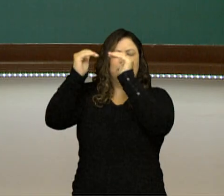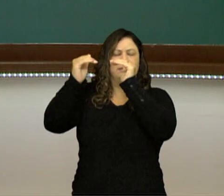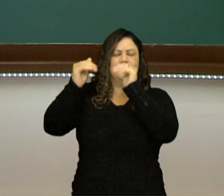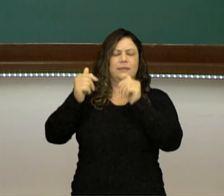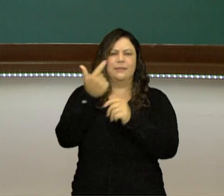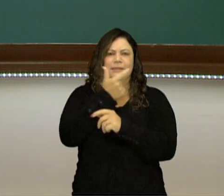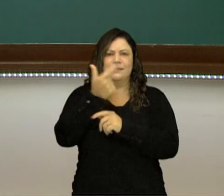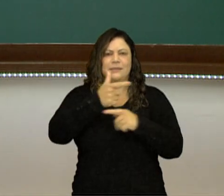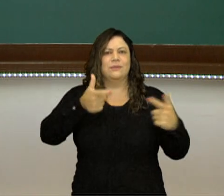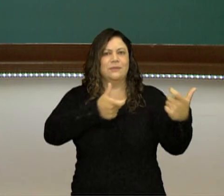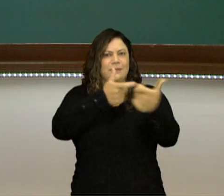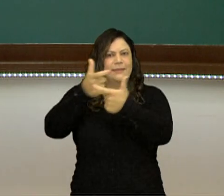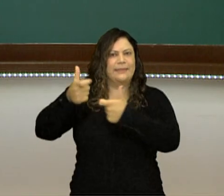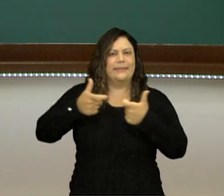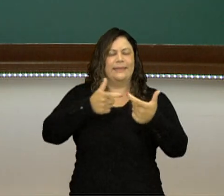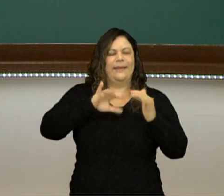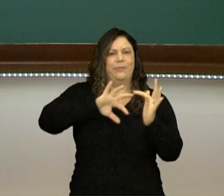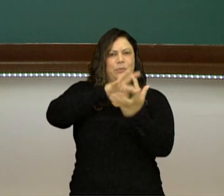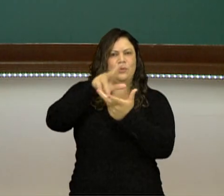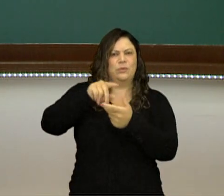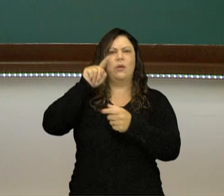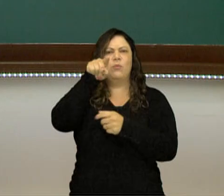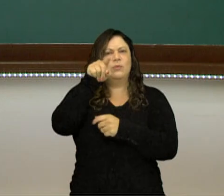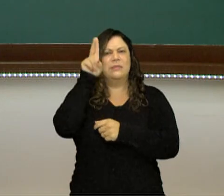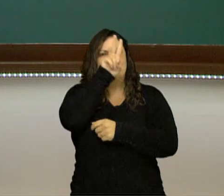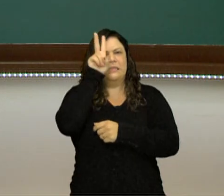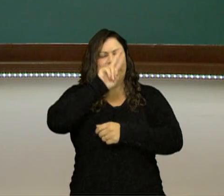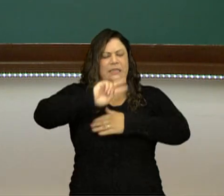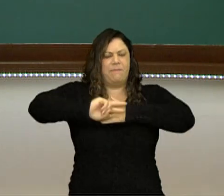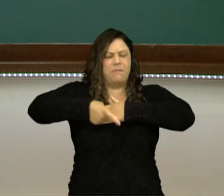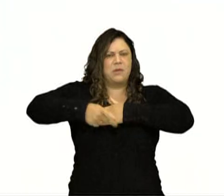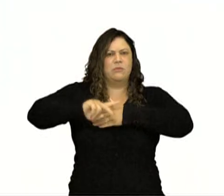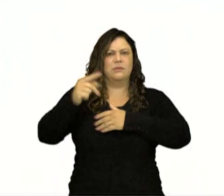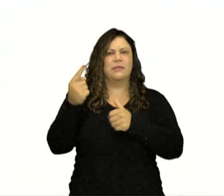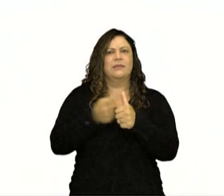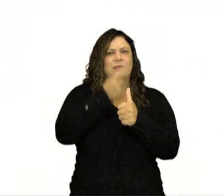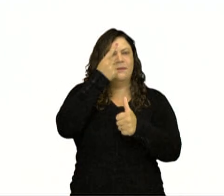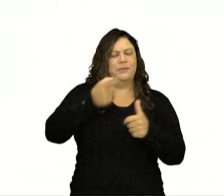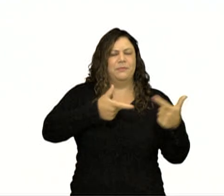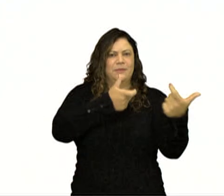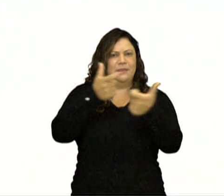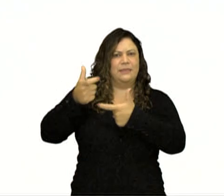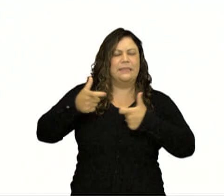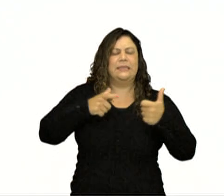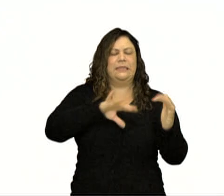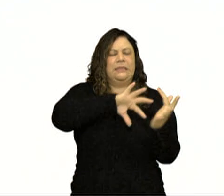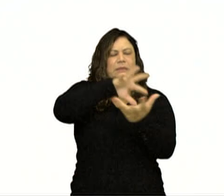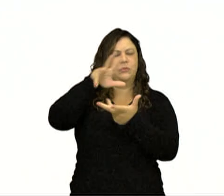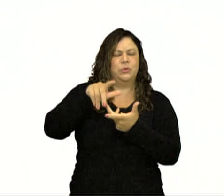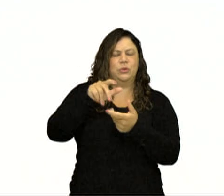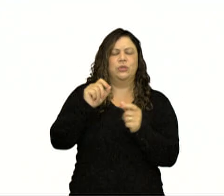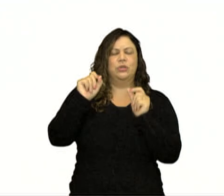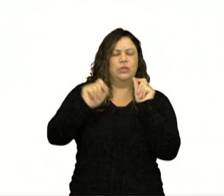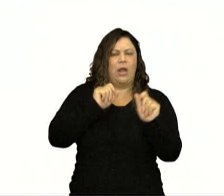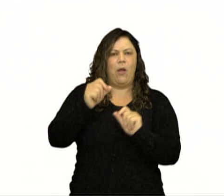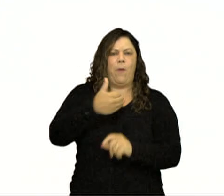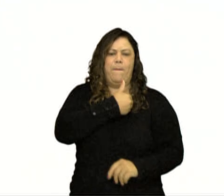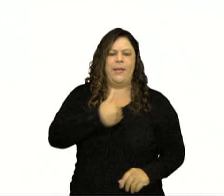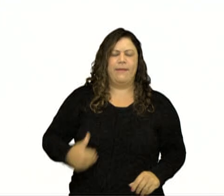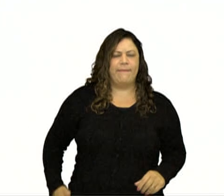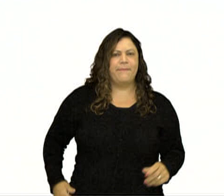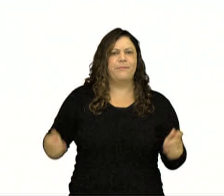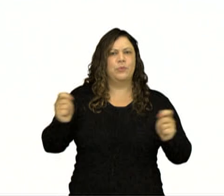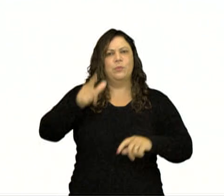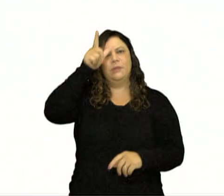Mundial. Você lembra quais foram as consequências da Primeira Guerra Mundial para o Império Alemão? Ou melhor, para a República Alemã?